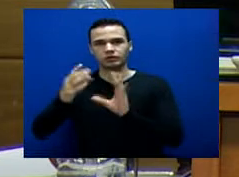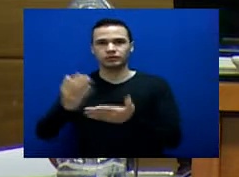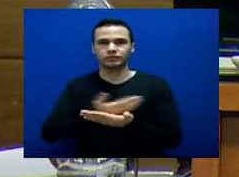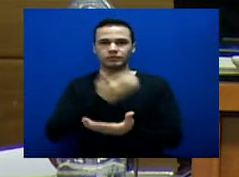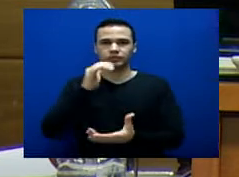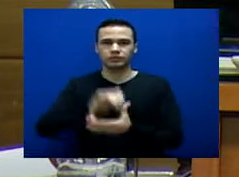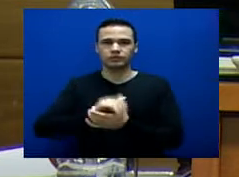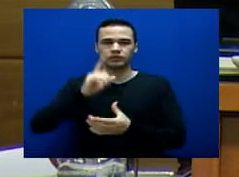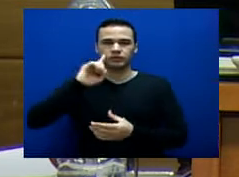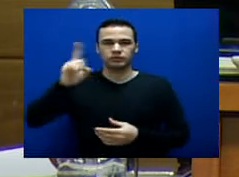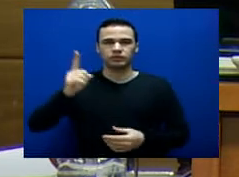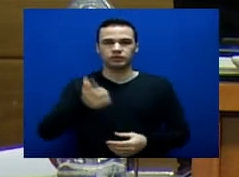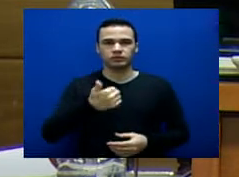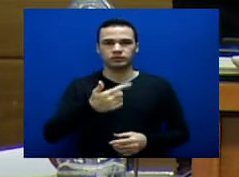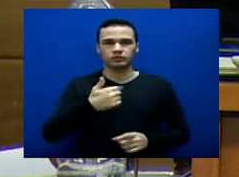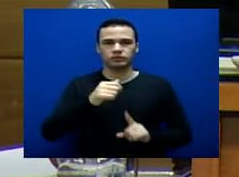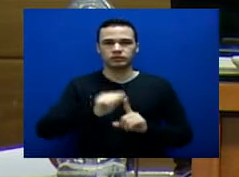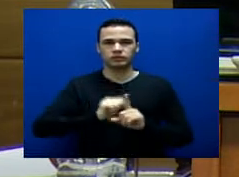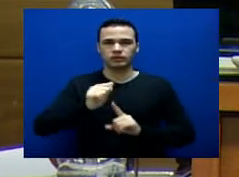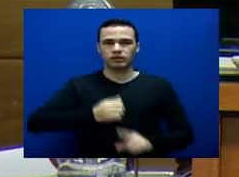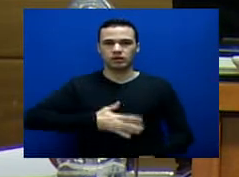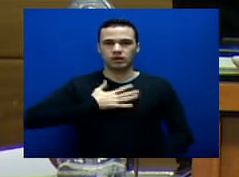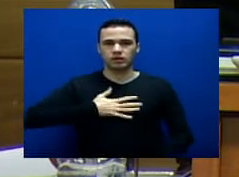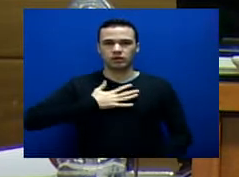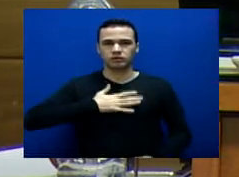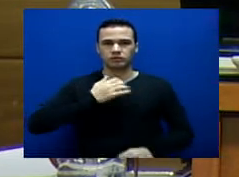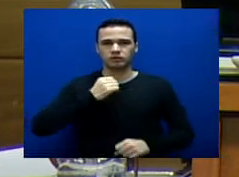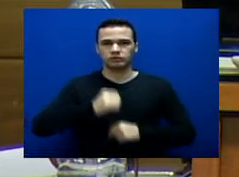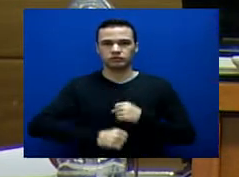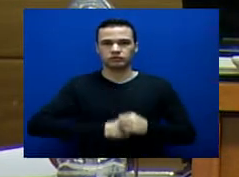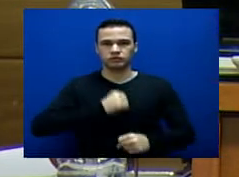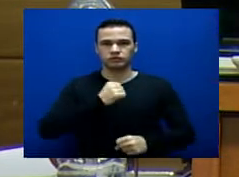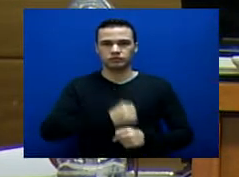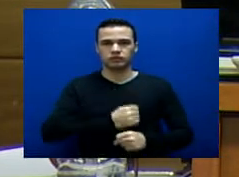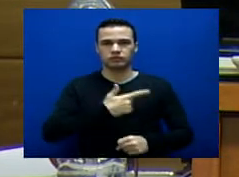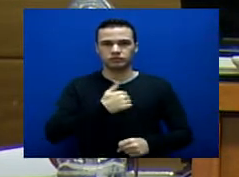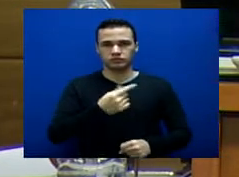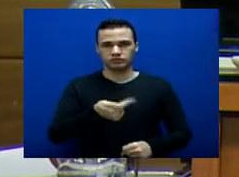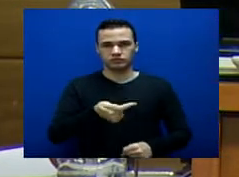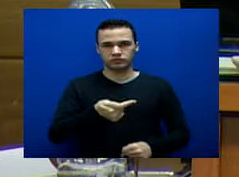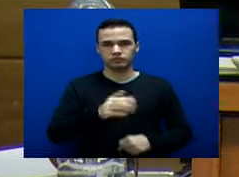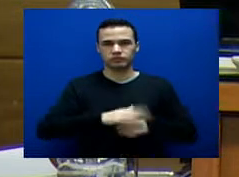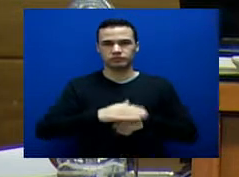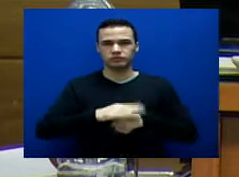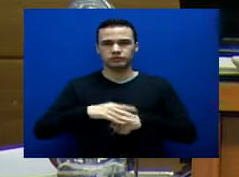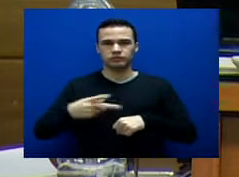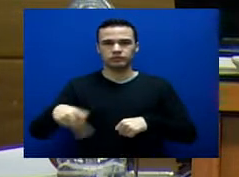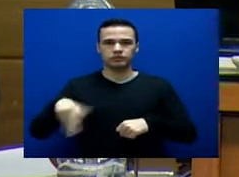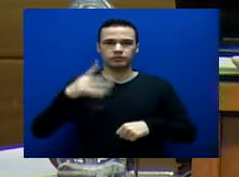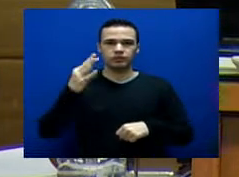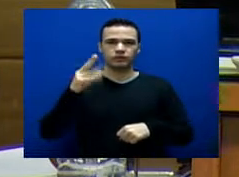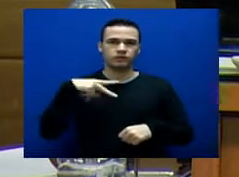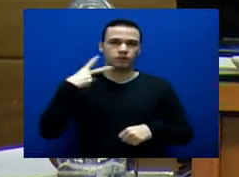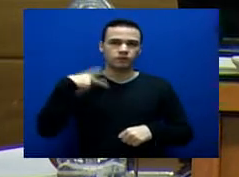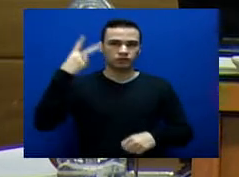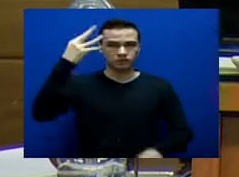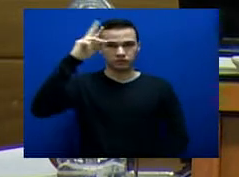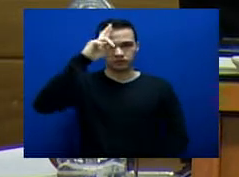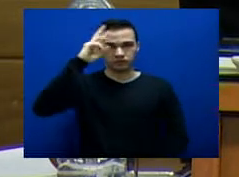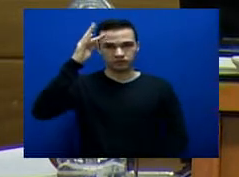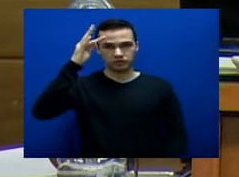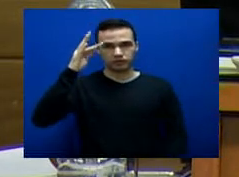casamento celebrado no dia 12 de agosto de 2017. Votos com o vereador Renan